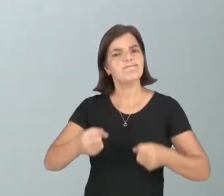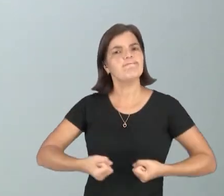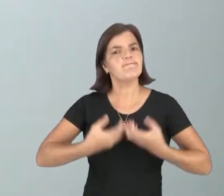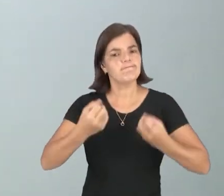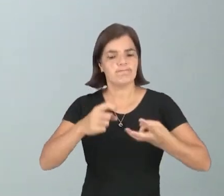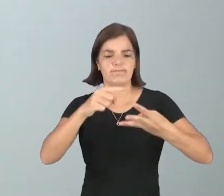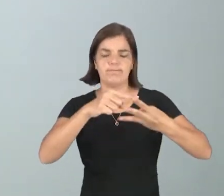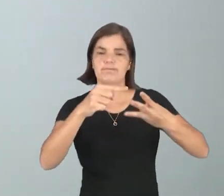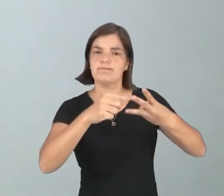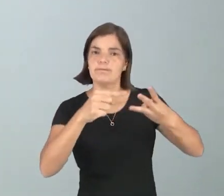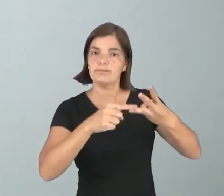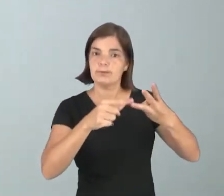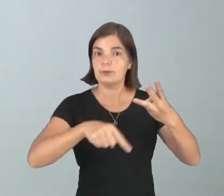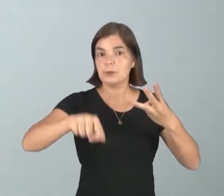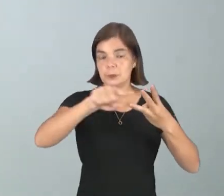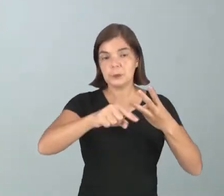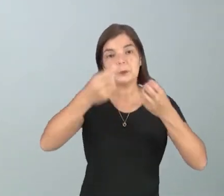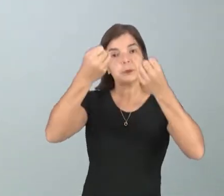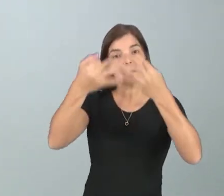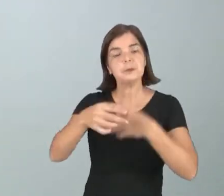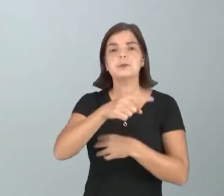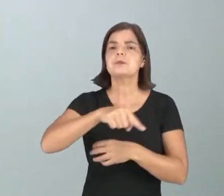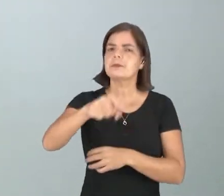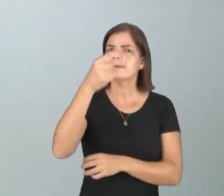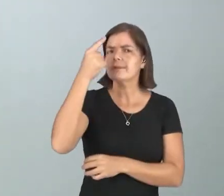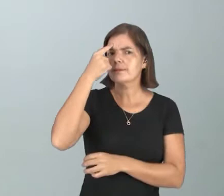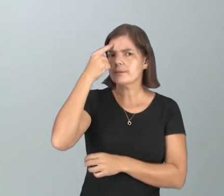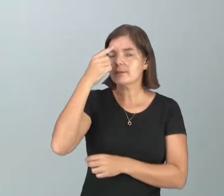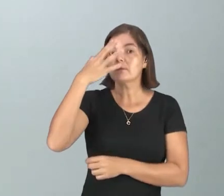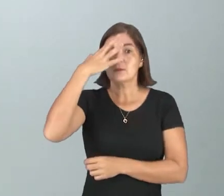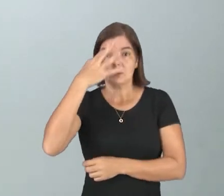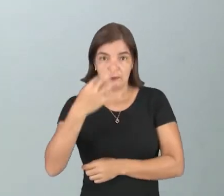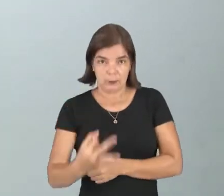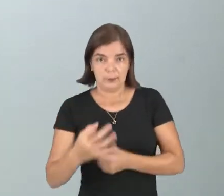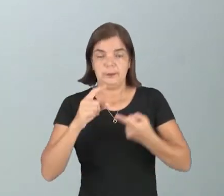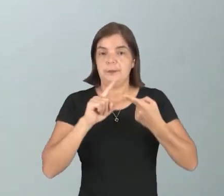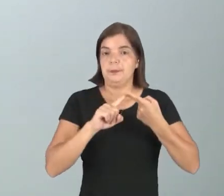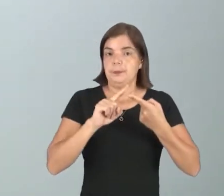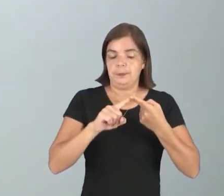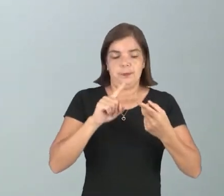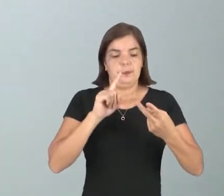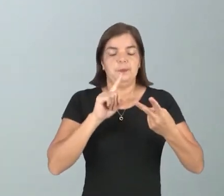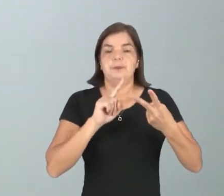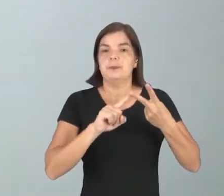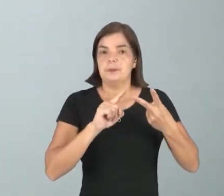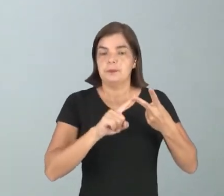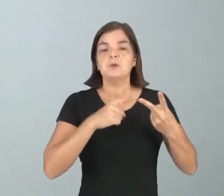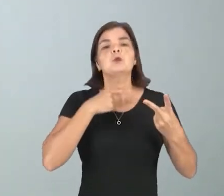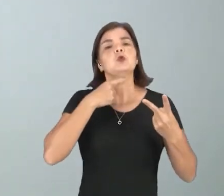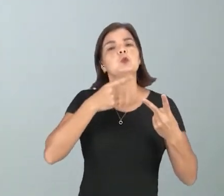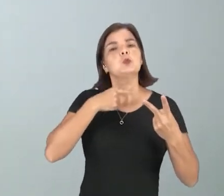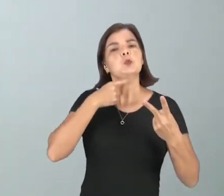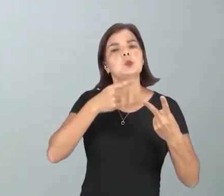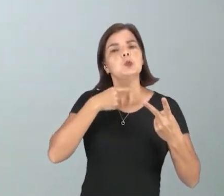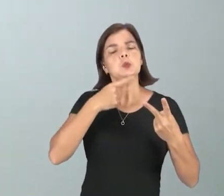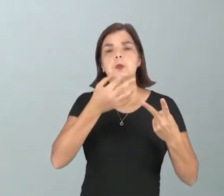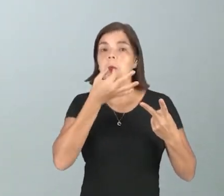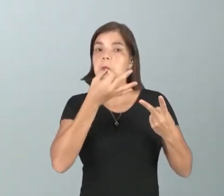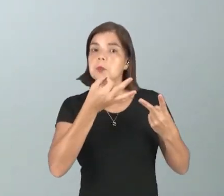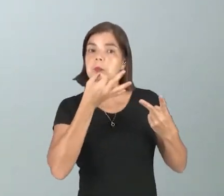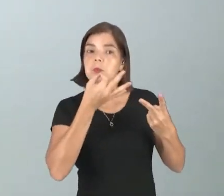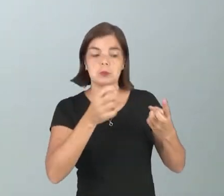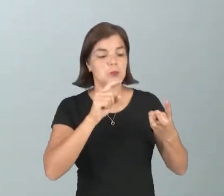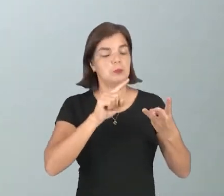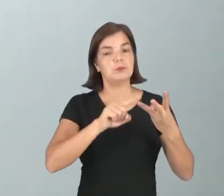formas quando você está falando ou você expressa certeza ou você expressa dúvida hipótese